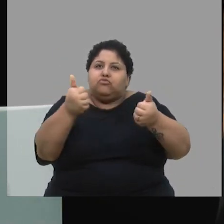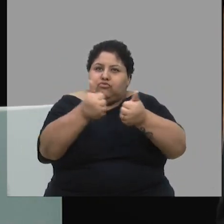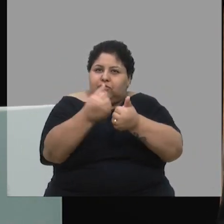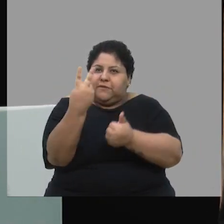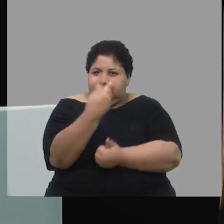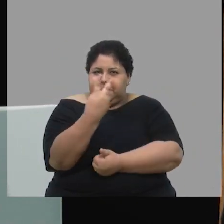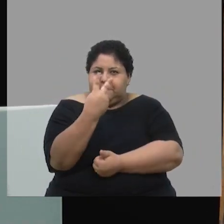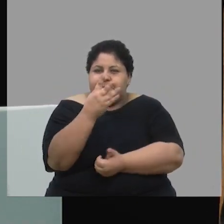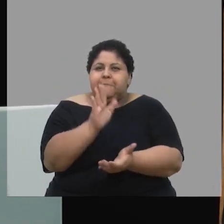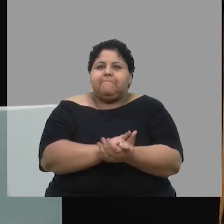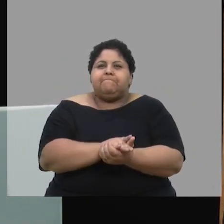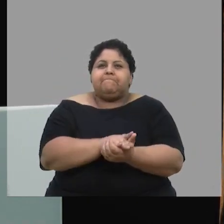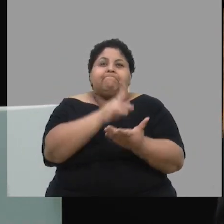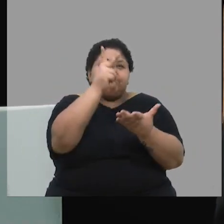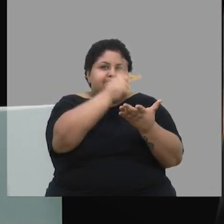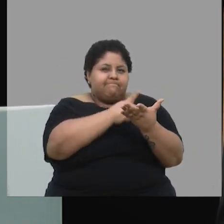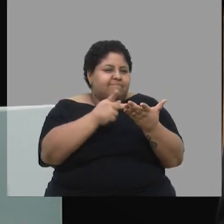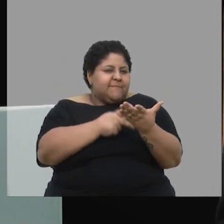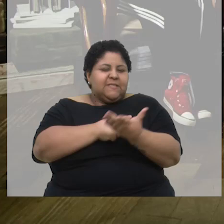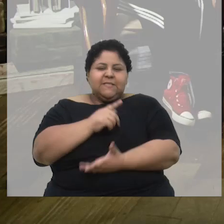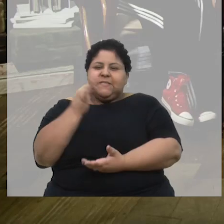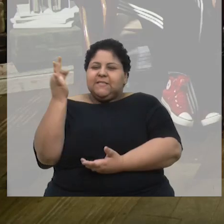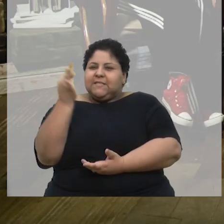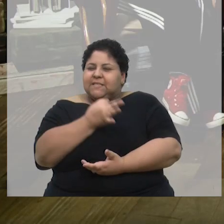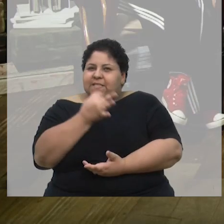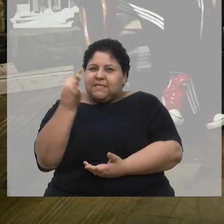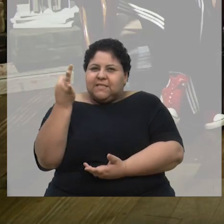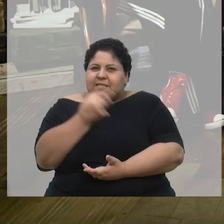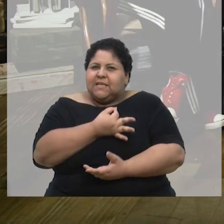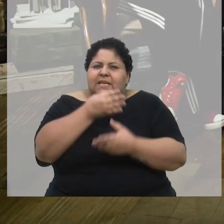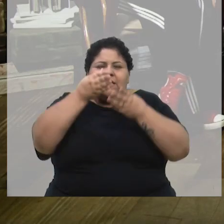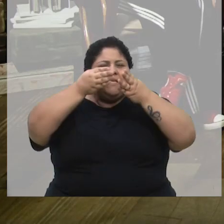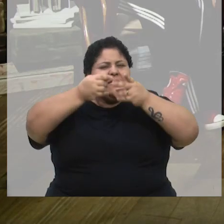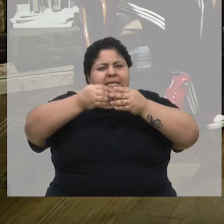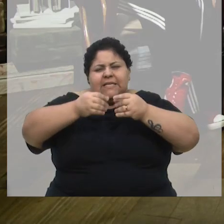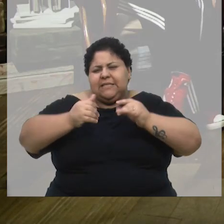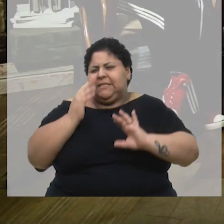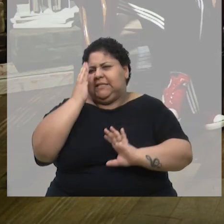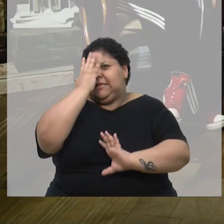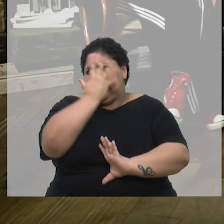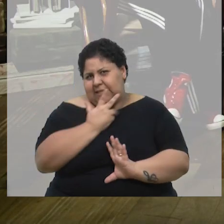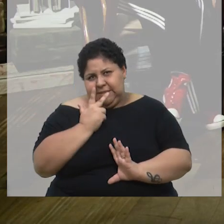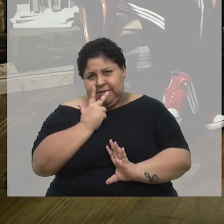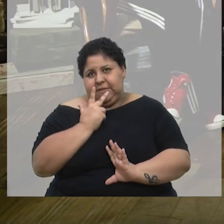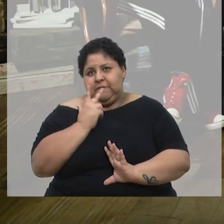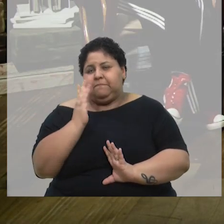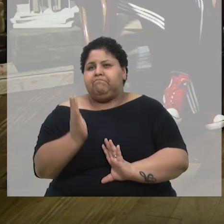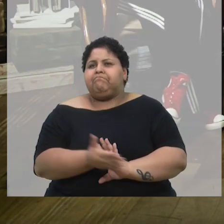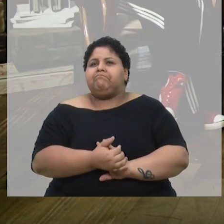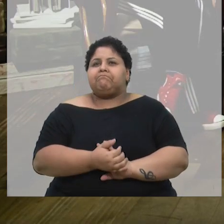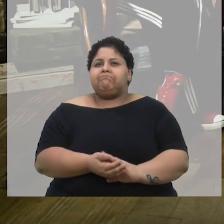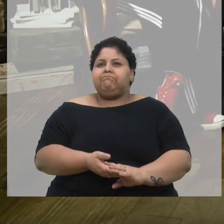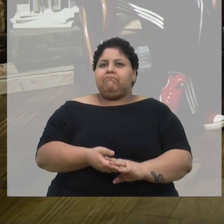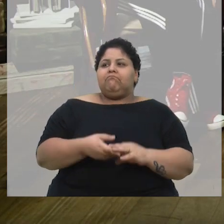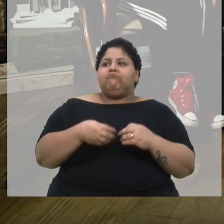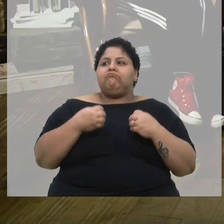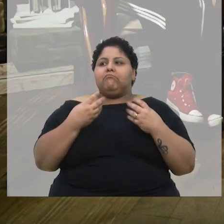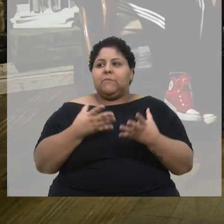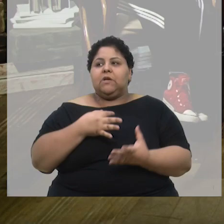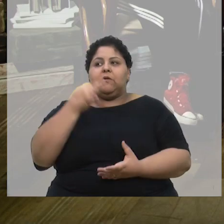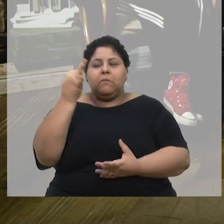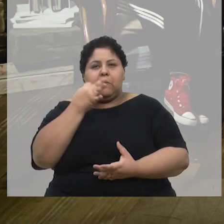esse livro, ele traz isso, a ilustração e o texto. É, e as ilustras são fantásticas. Nossa, né? De uma delicadeza. Lindíssimas. Muito